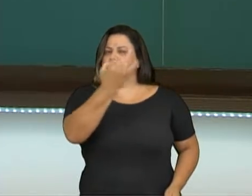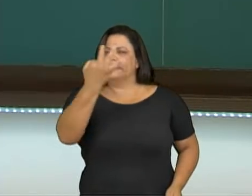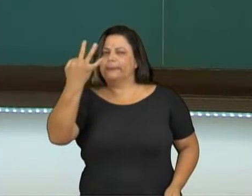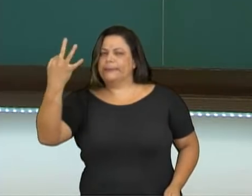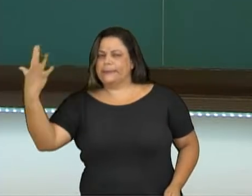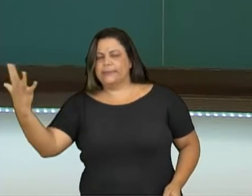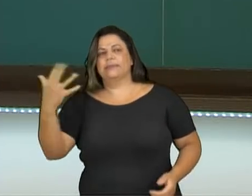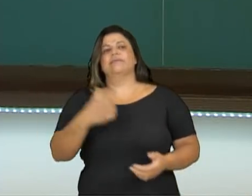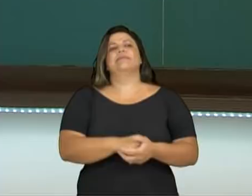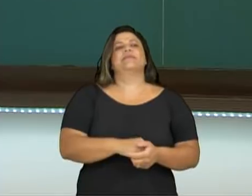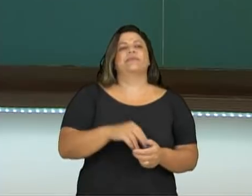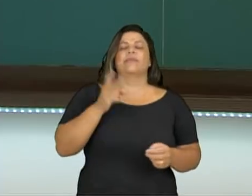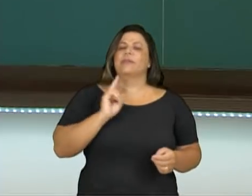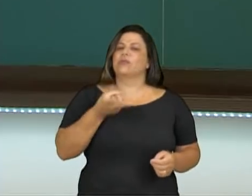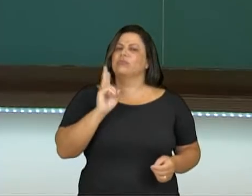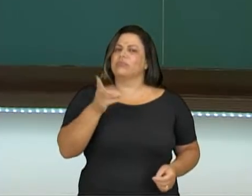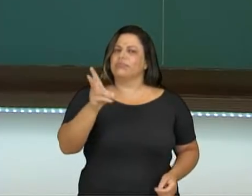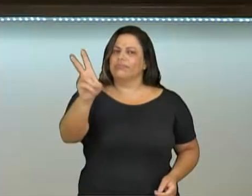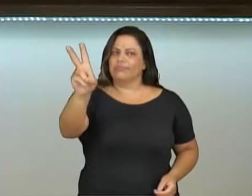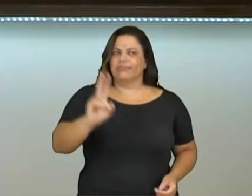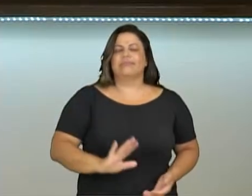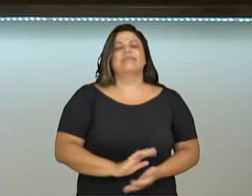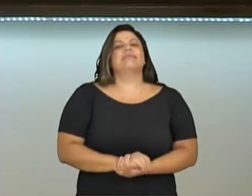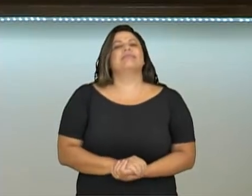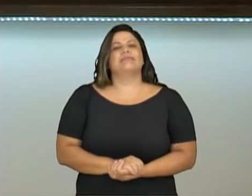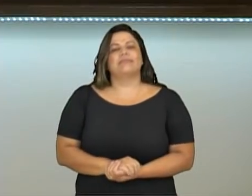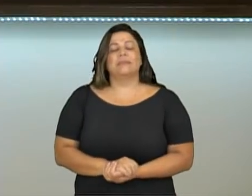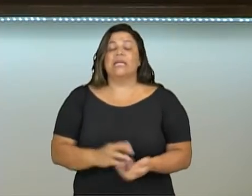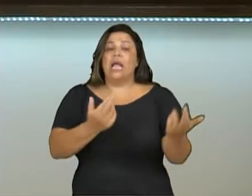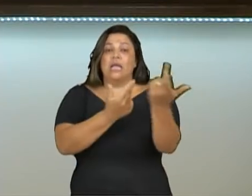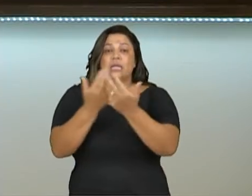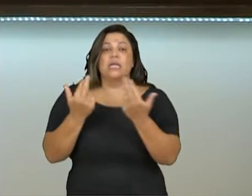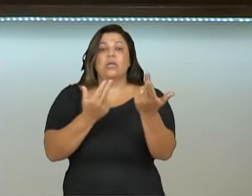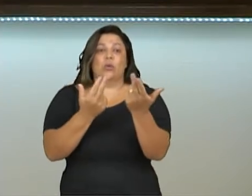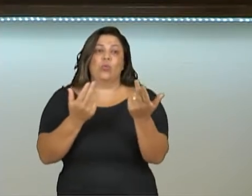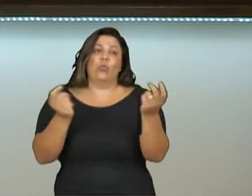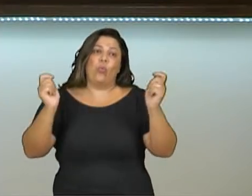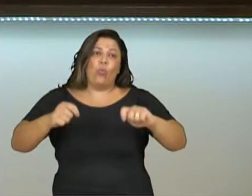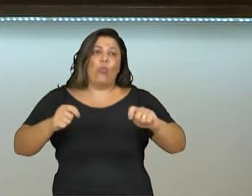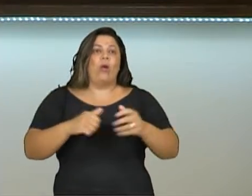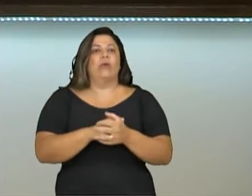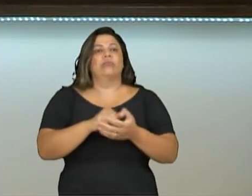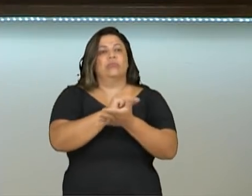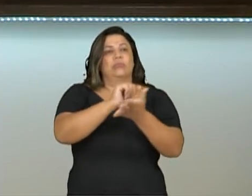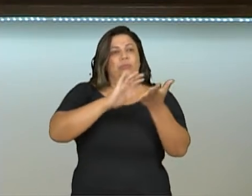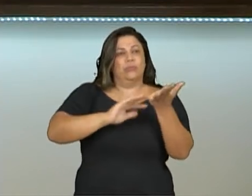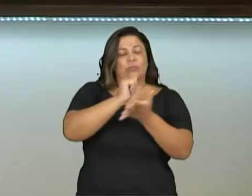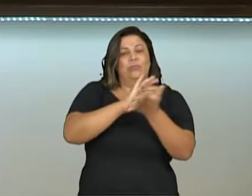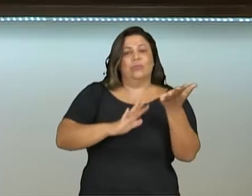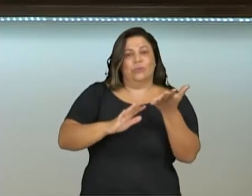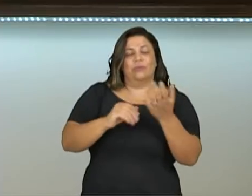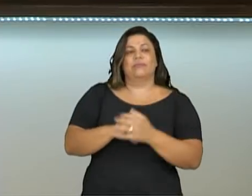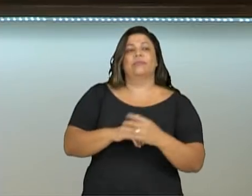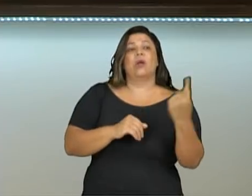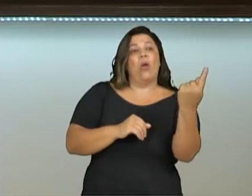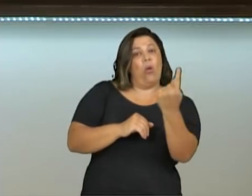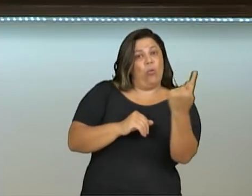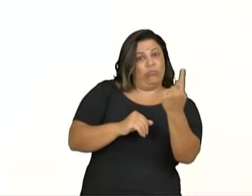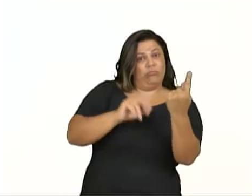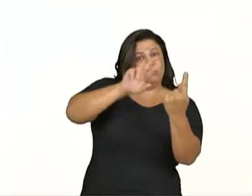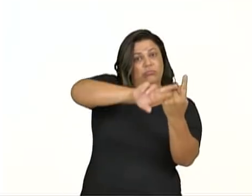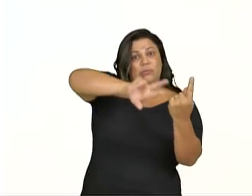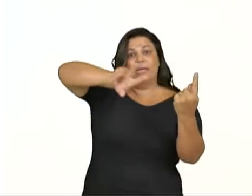0,01745 infinitamente radianos. E da mesma forma, nós vamos fazer para transformar um radiano em